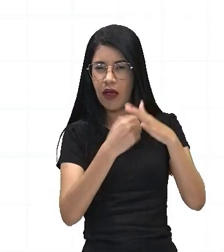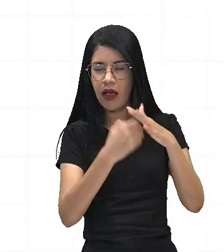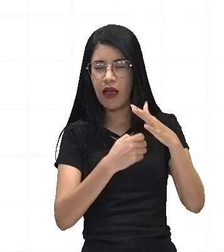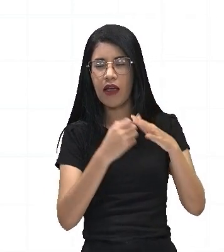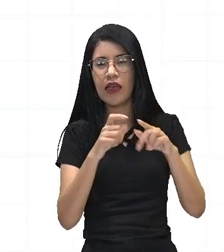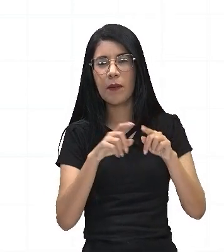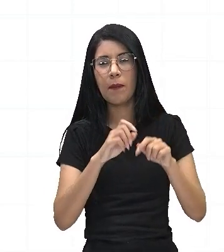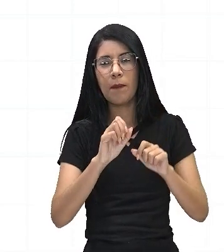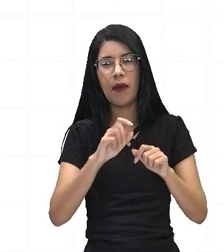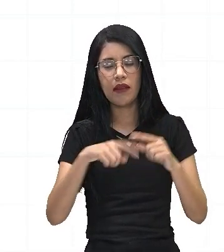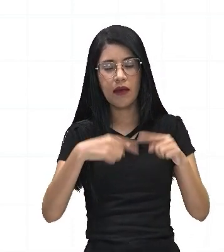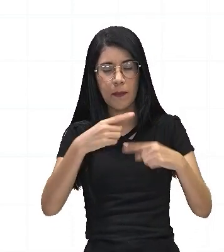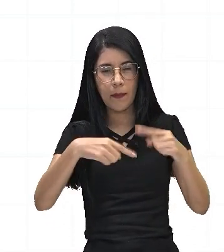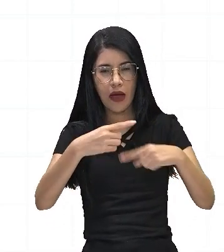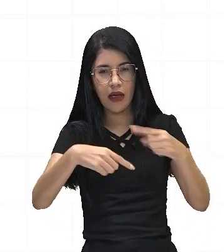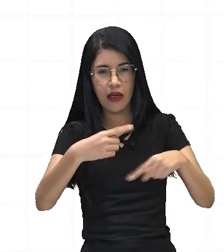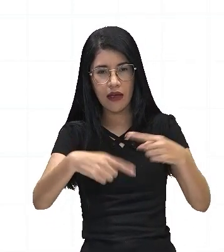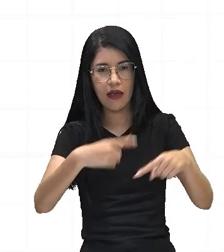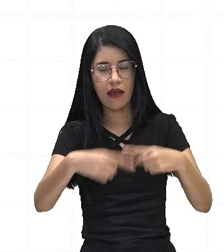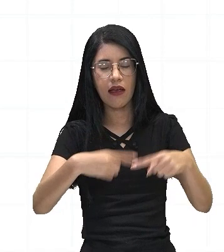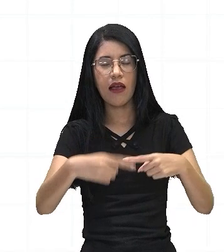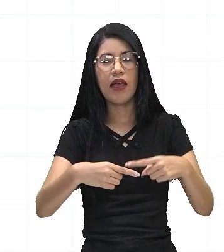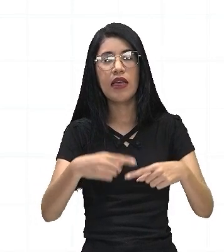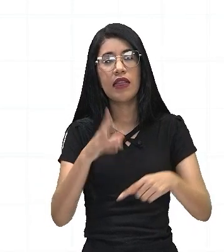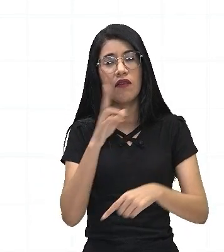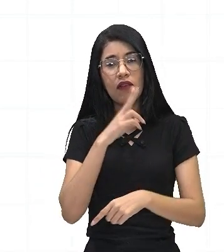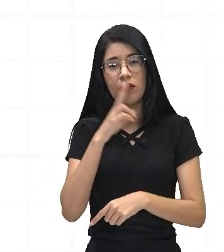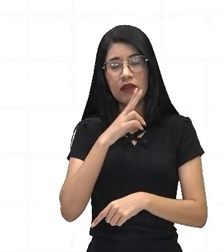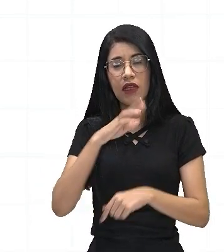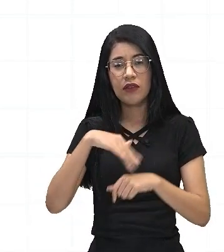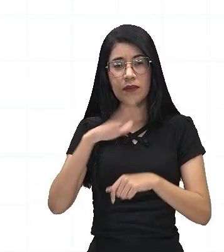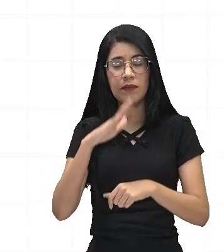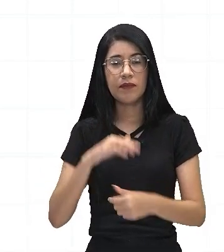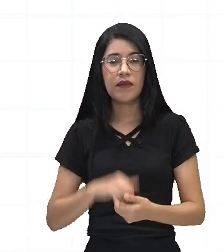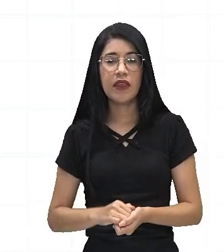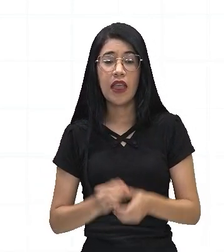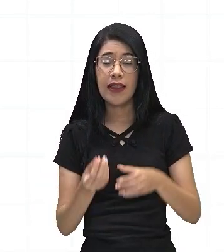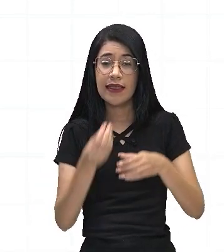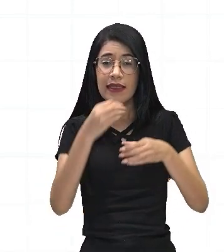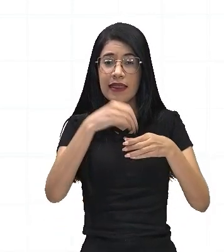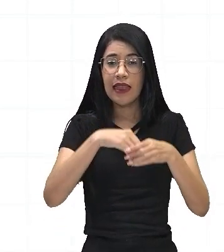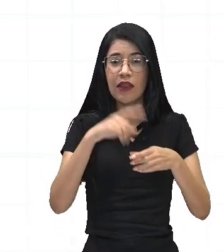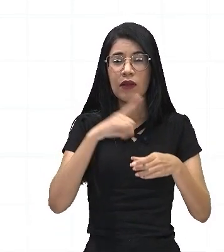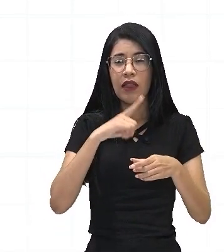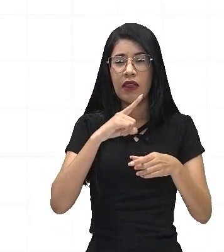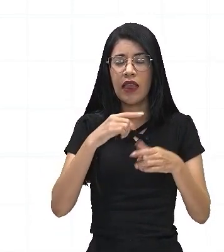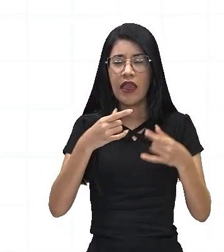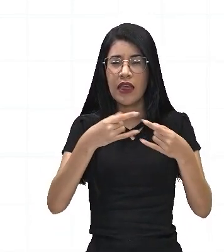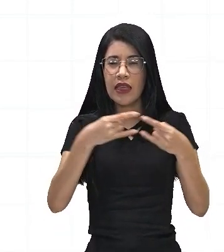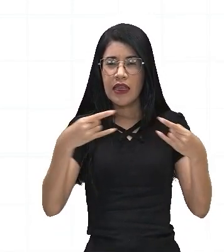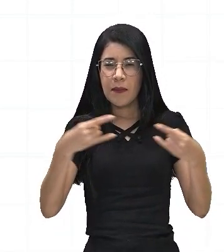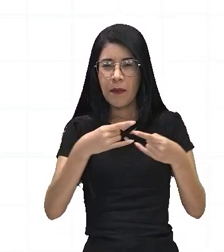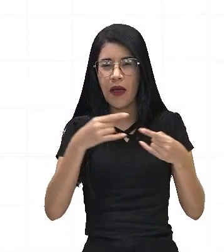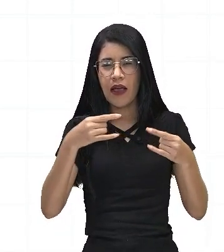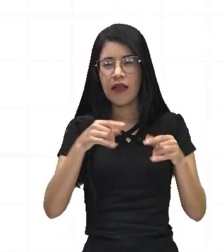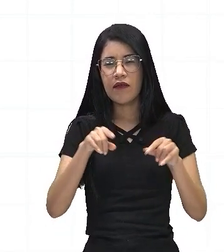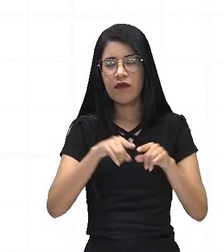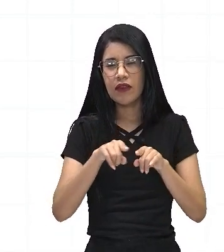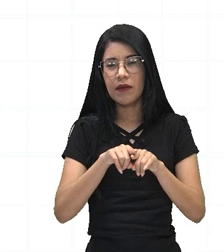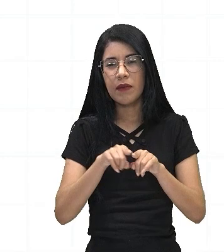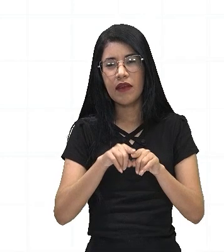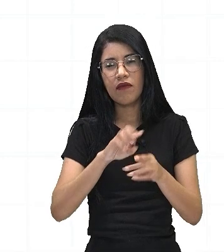altas velocidades. Em seu interior, há grandes ímãs e uma espira, que é um enrolamento de fios com grande número de